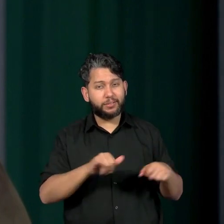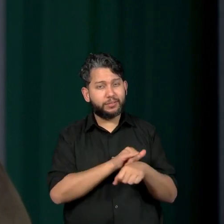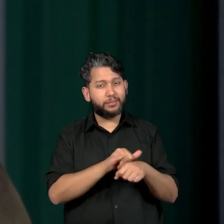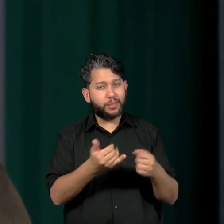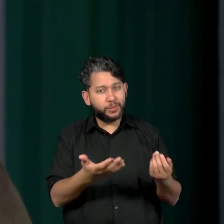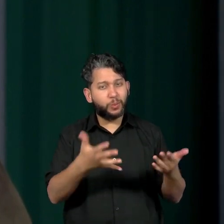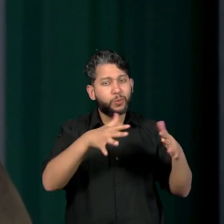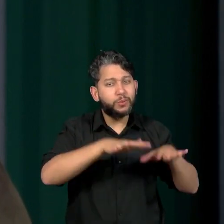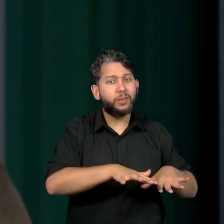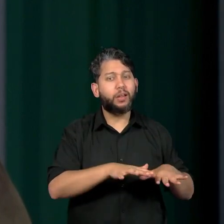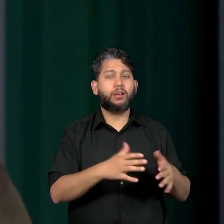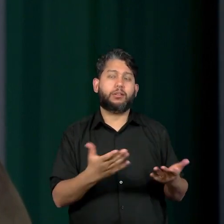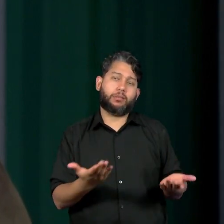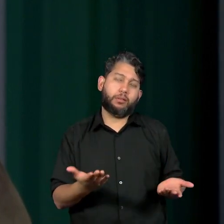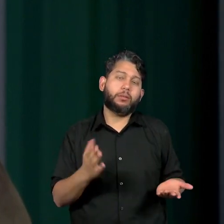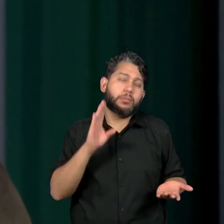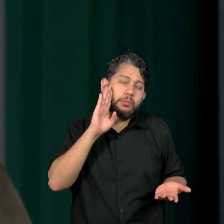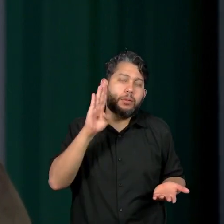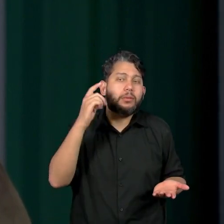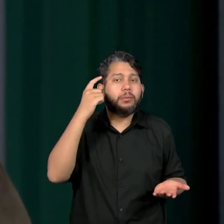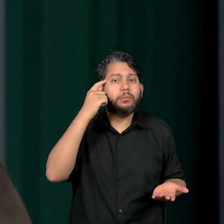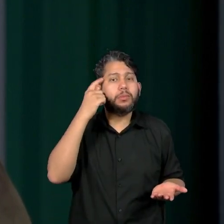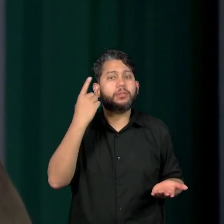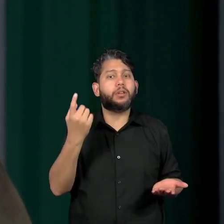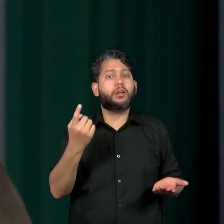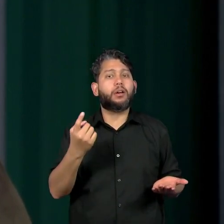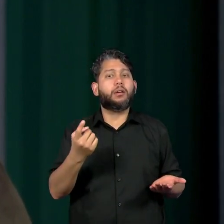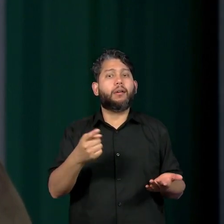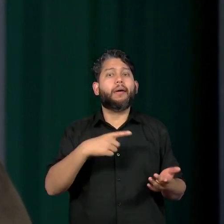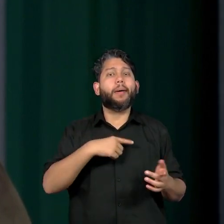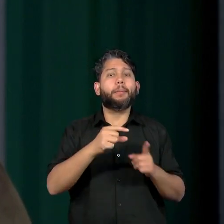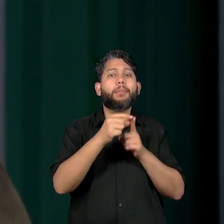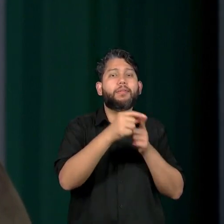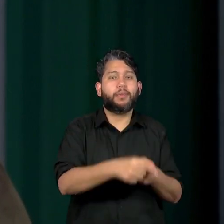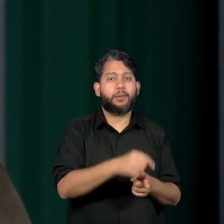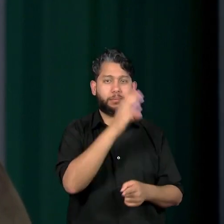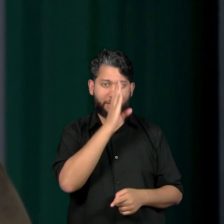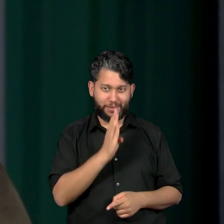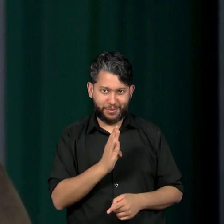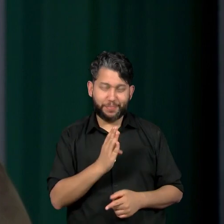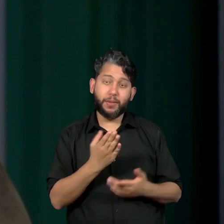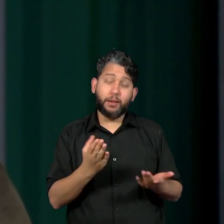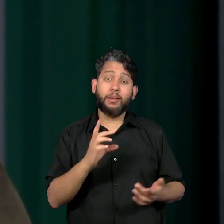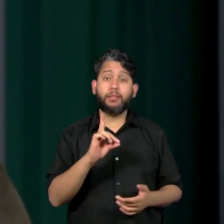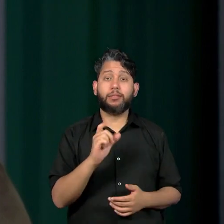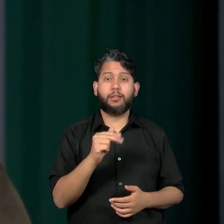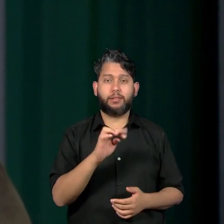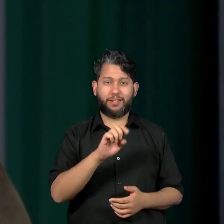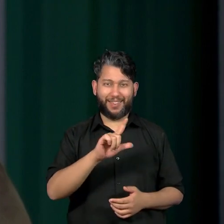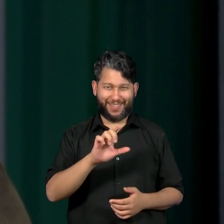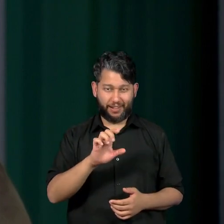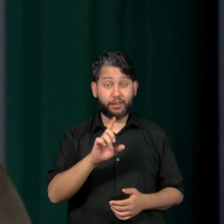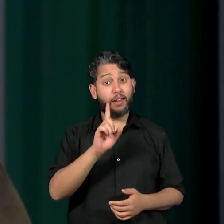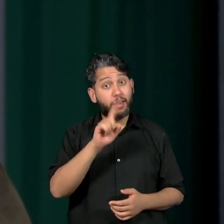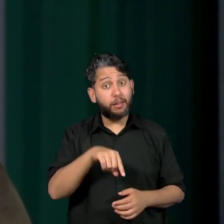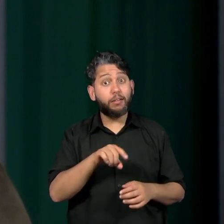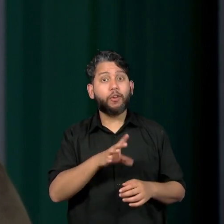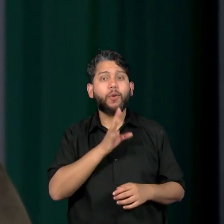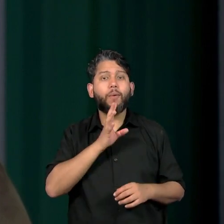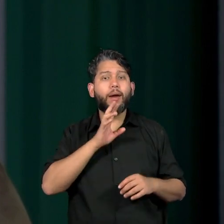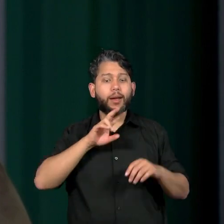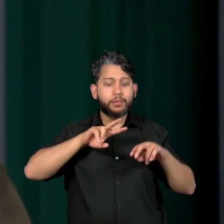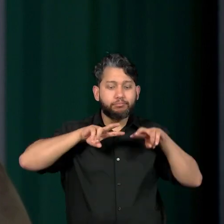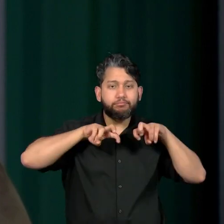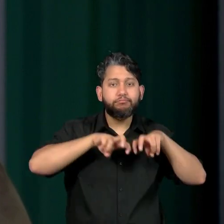e principalmente, considerando a potência das periferias do Brasil, que a Daniele Marques, que é especialista em